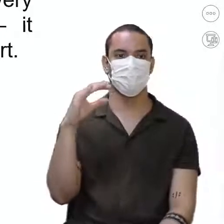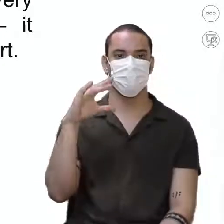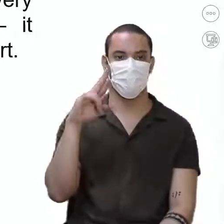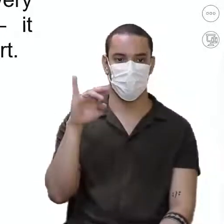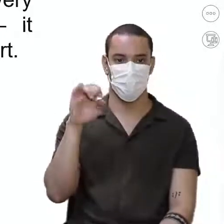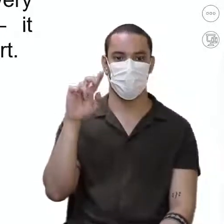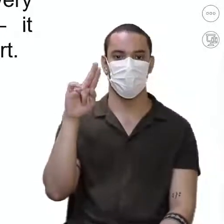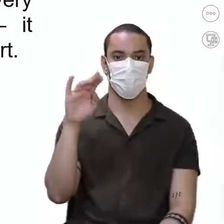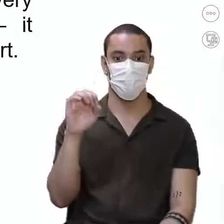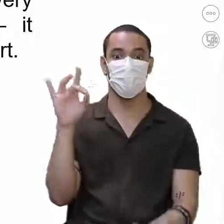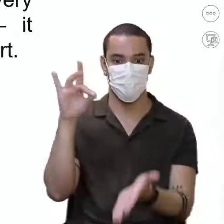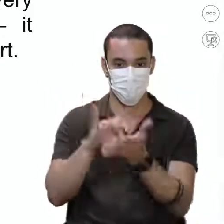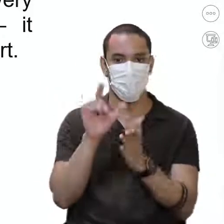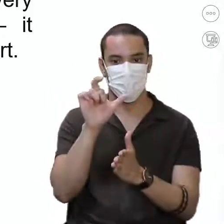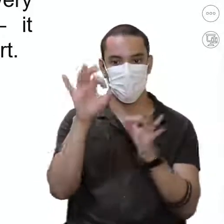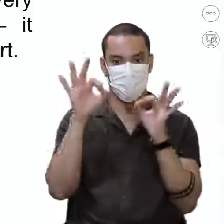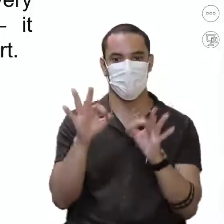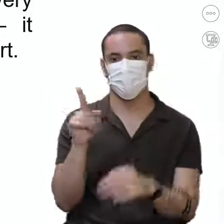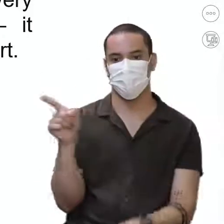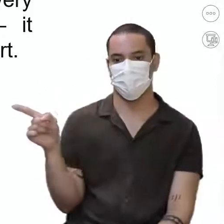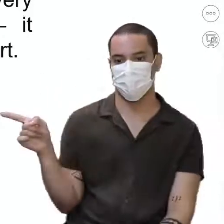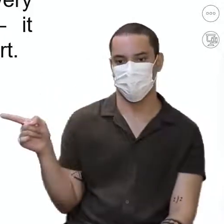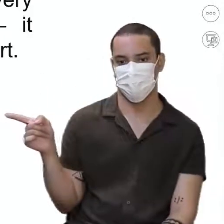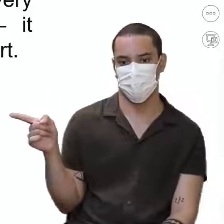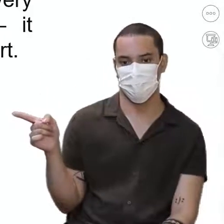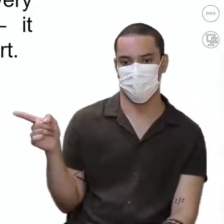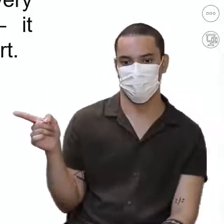verdade, essa palavra se escreve assim, ó.